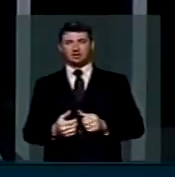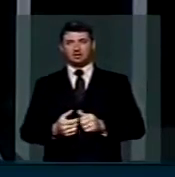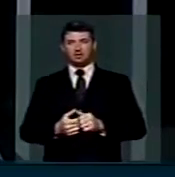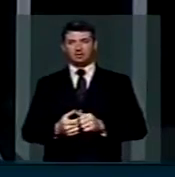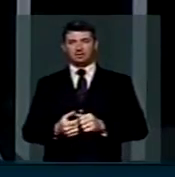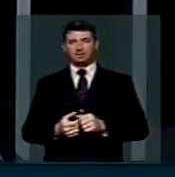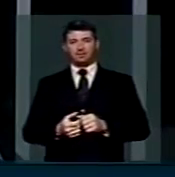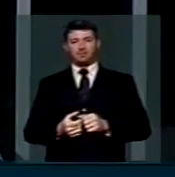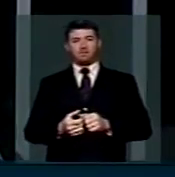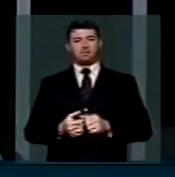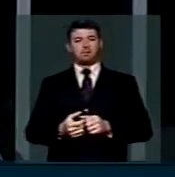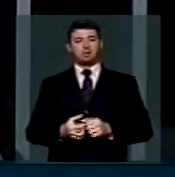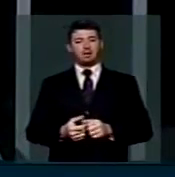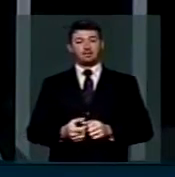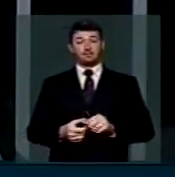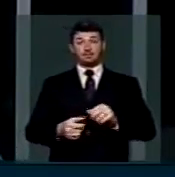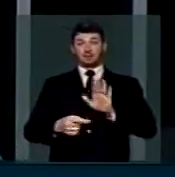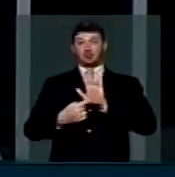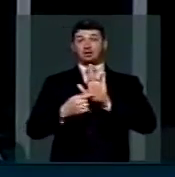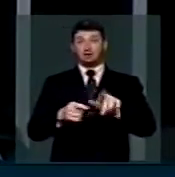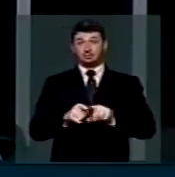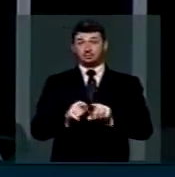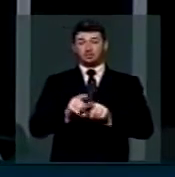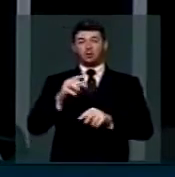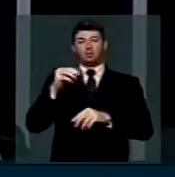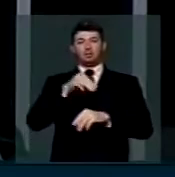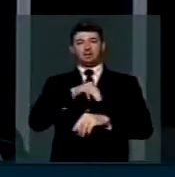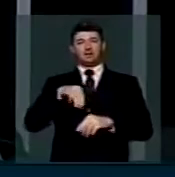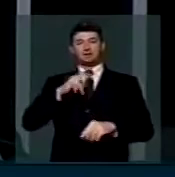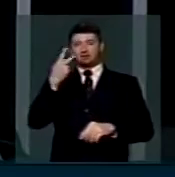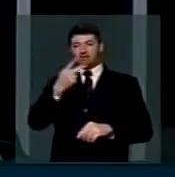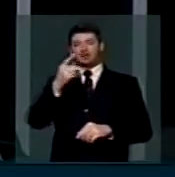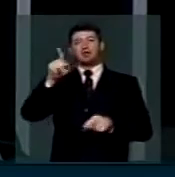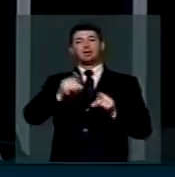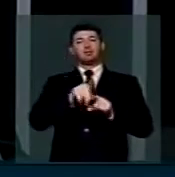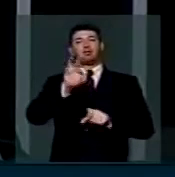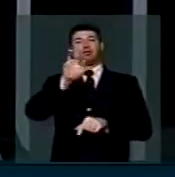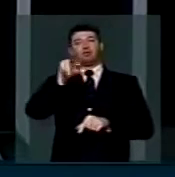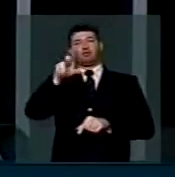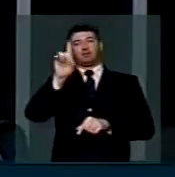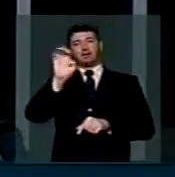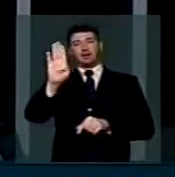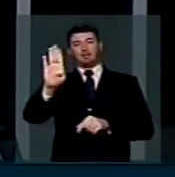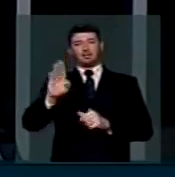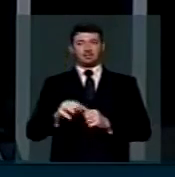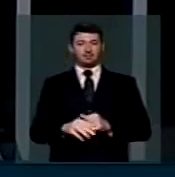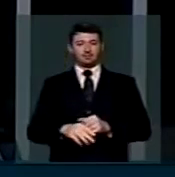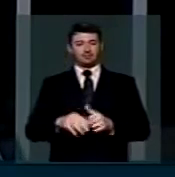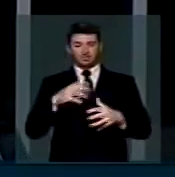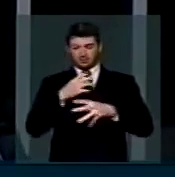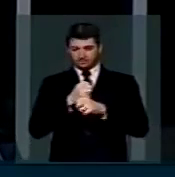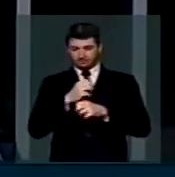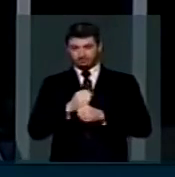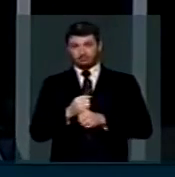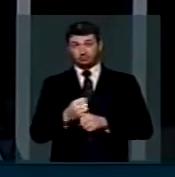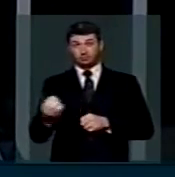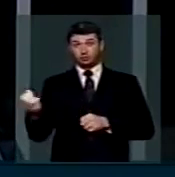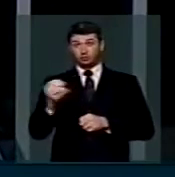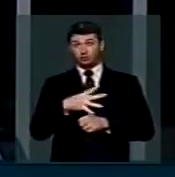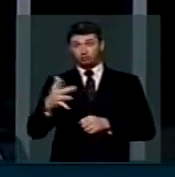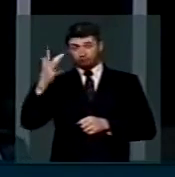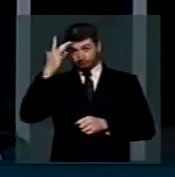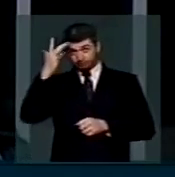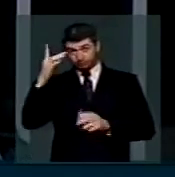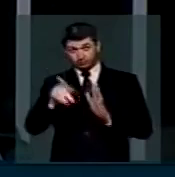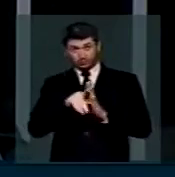acessibilidade. Destaca ainda o ministro a questão do Fundeb, senhor presidente, que contabiliza de uma maneira inédita pela